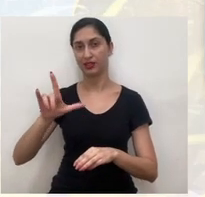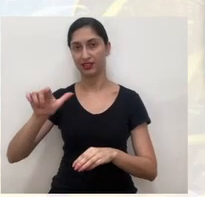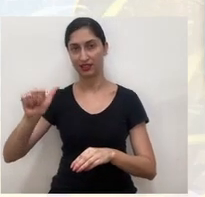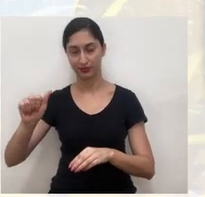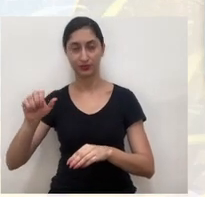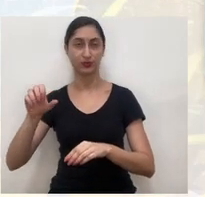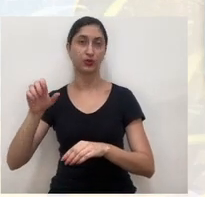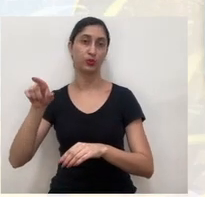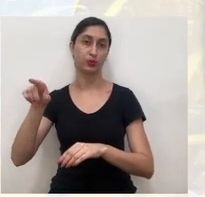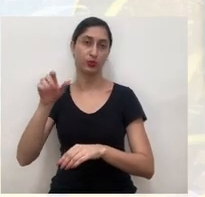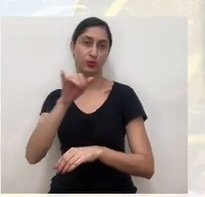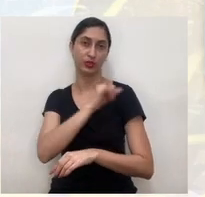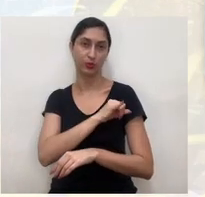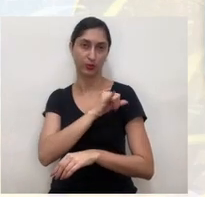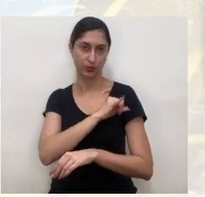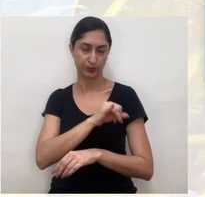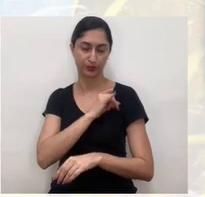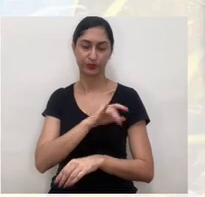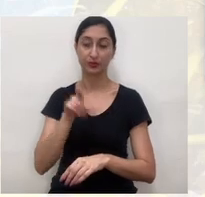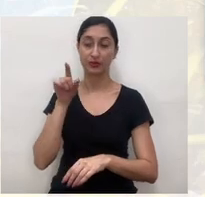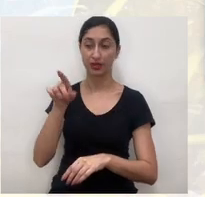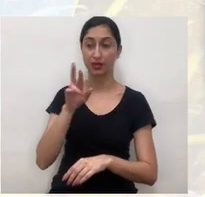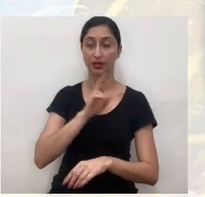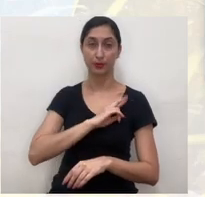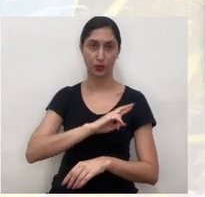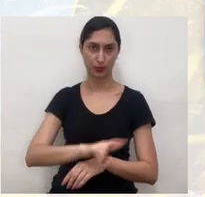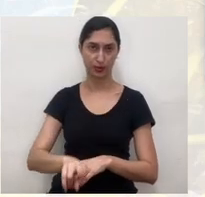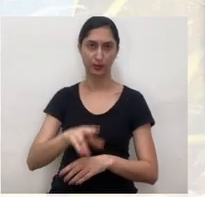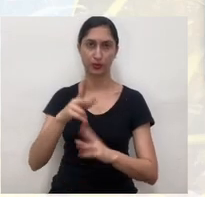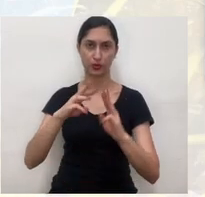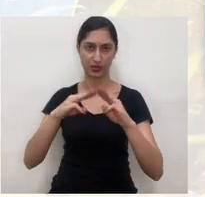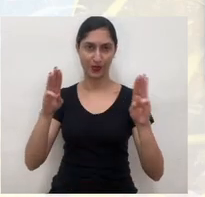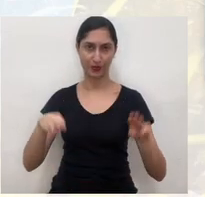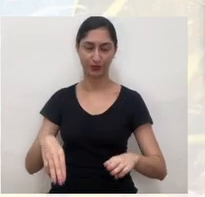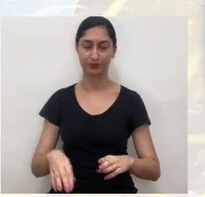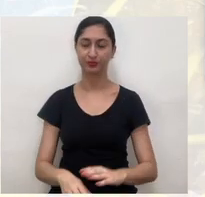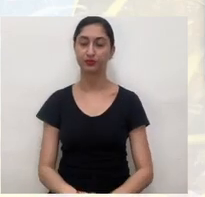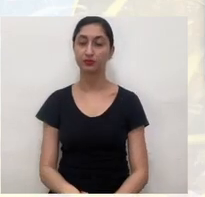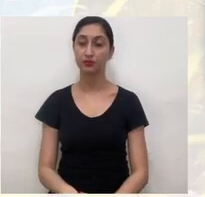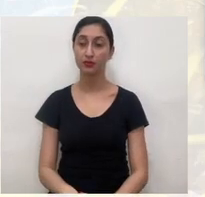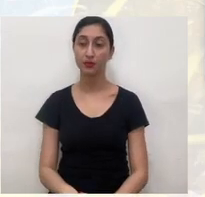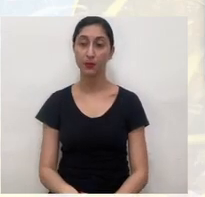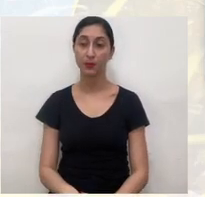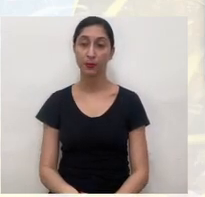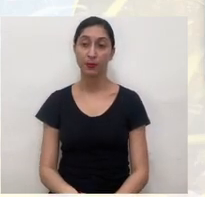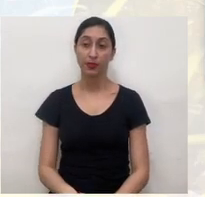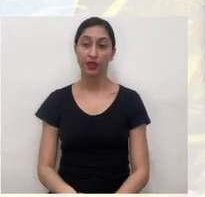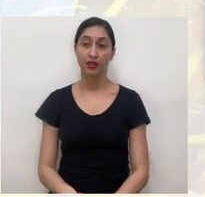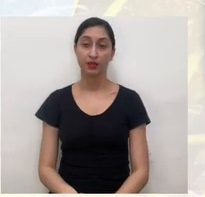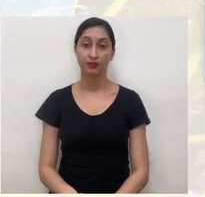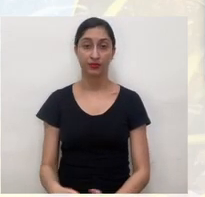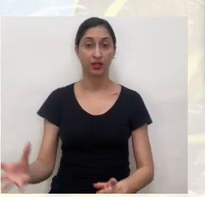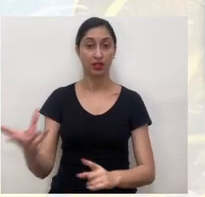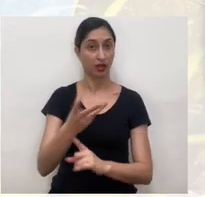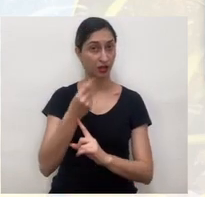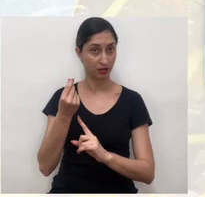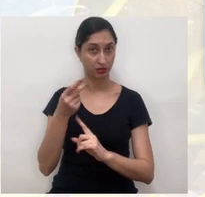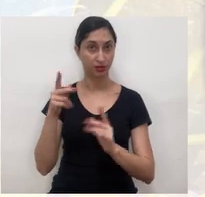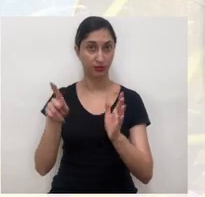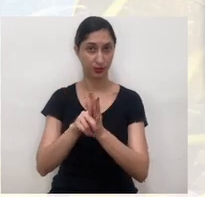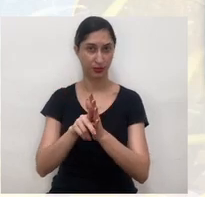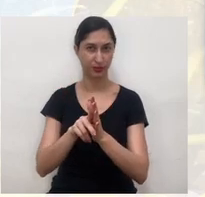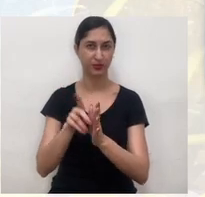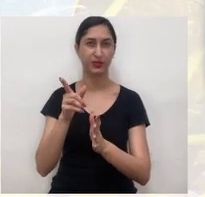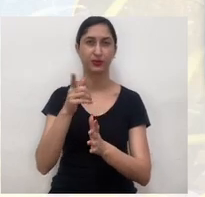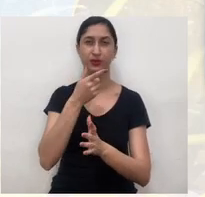da República é uma obra de um paisagista, me escapou o nome dele